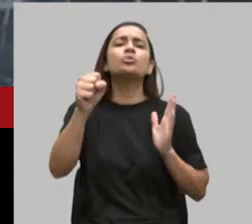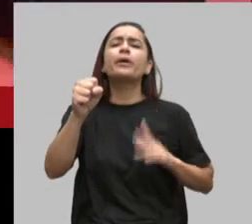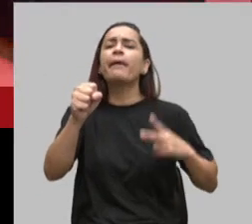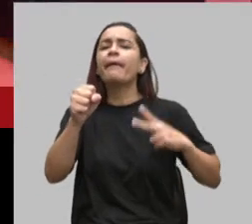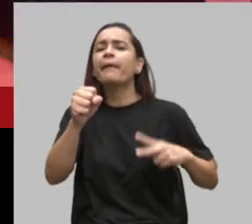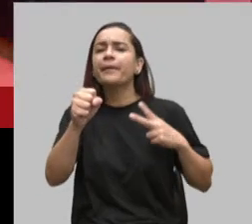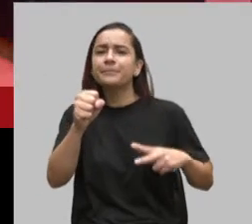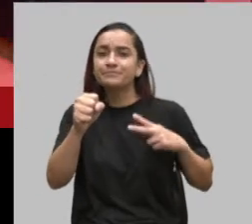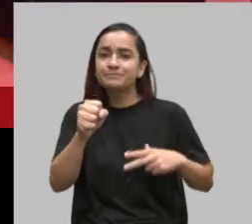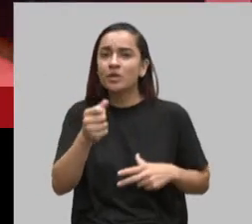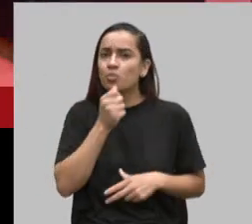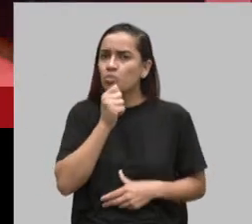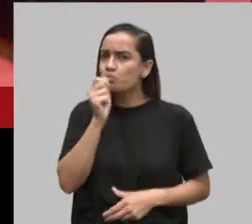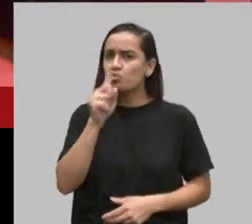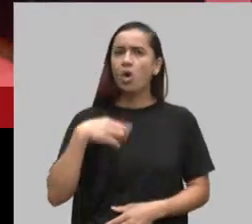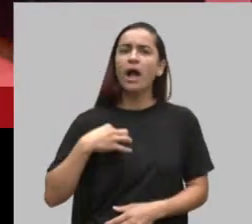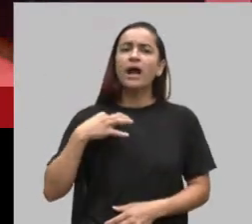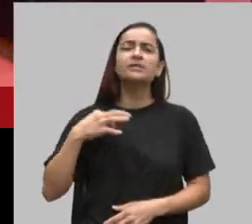candidatos ainda